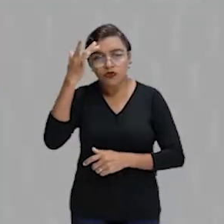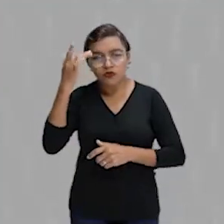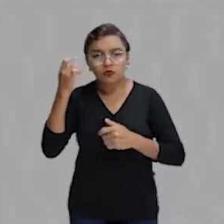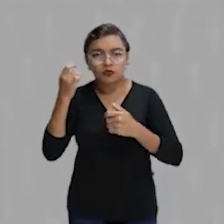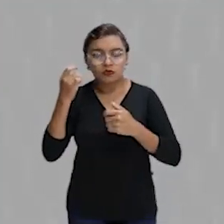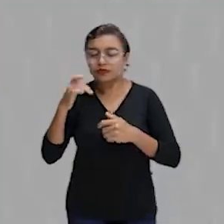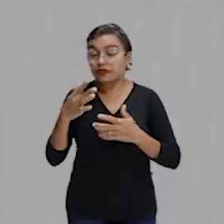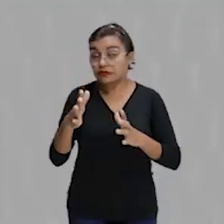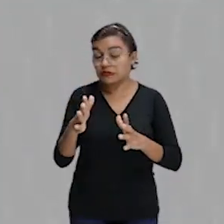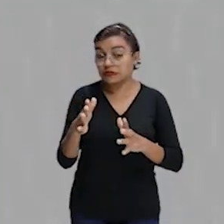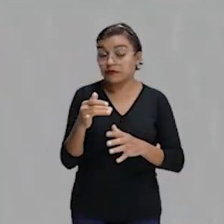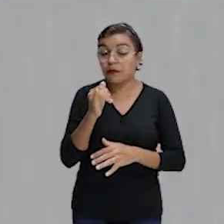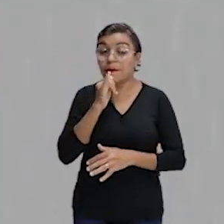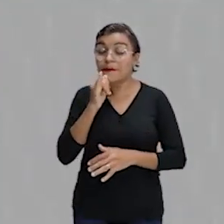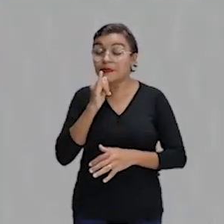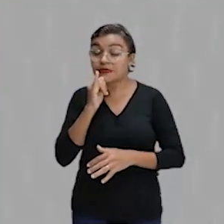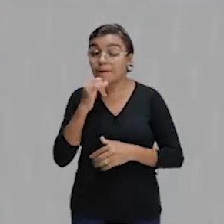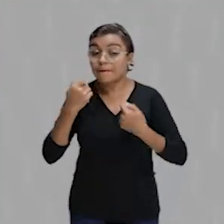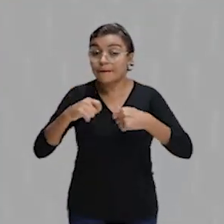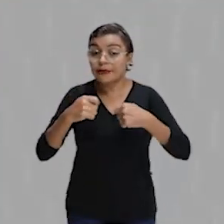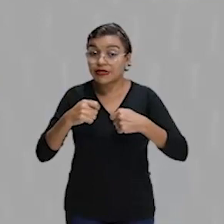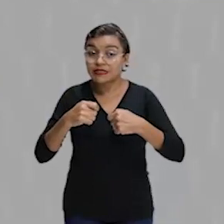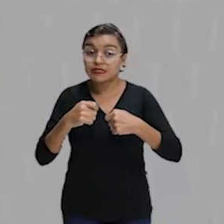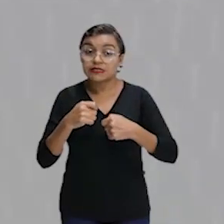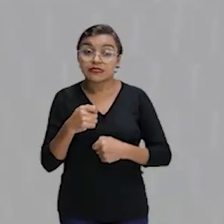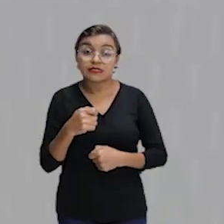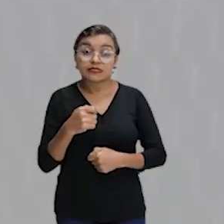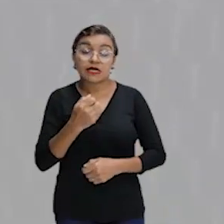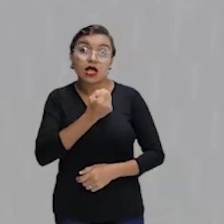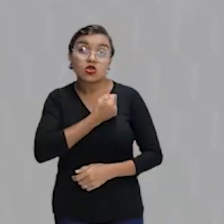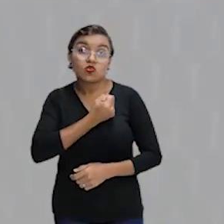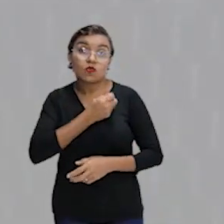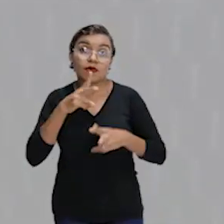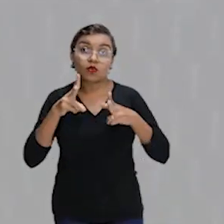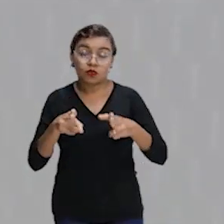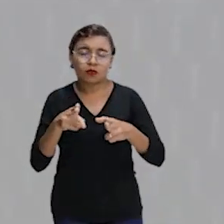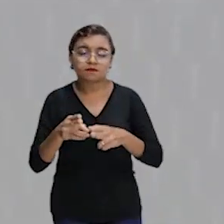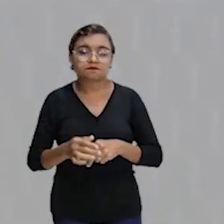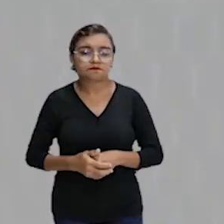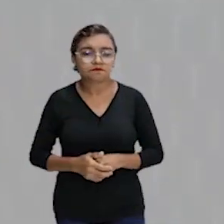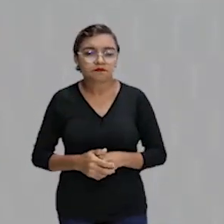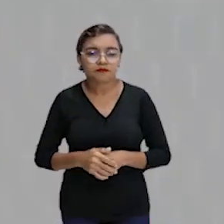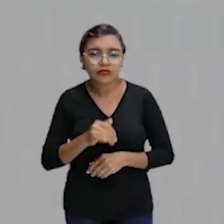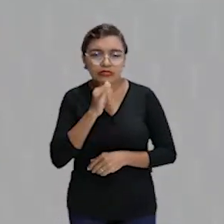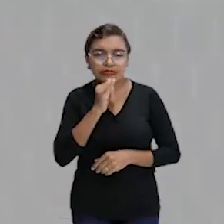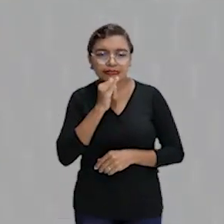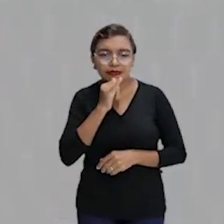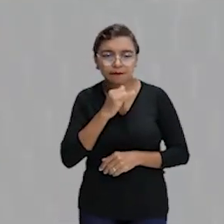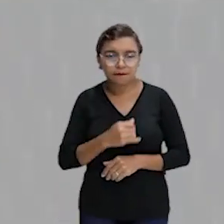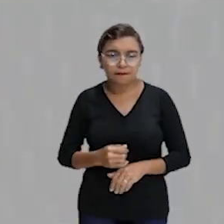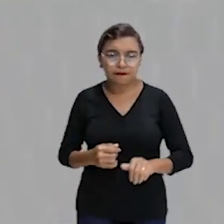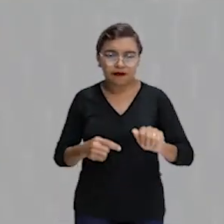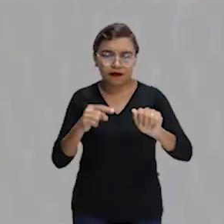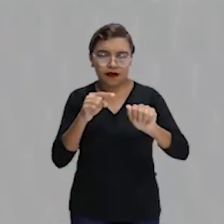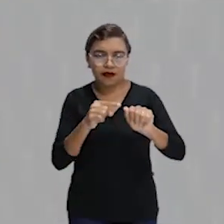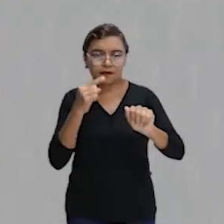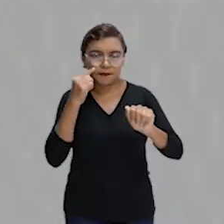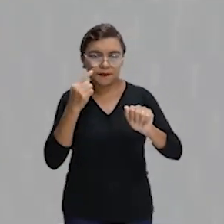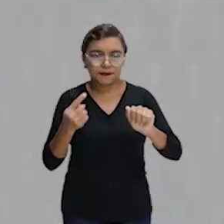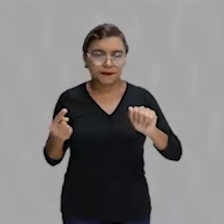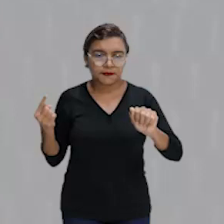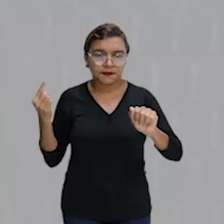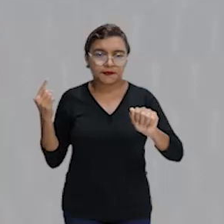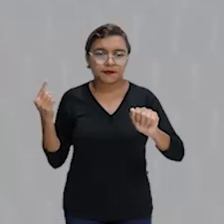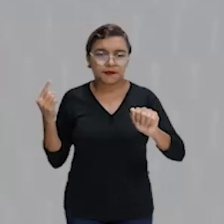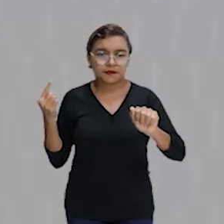medida. Belezinha? Então, vamos lá. Na letra A, 1,8 vezes 10 elevado à quarta. Na letra B, 2,4 vezes